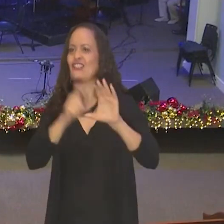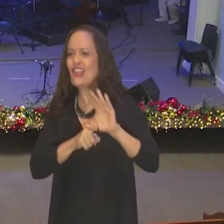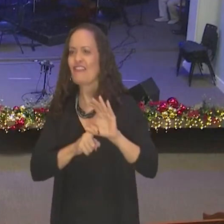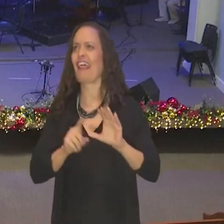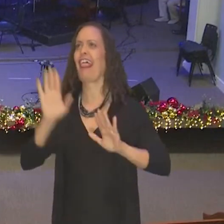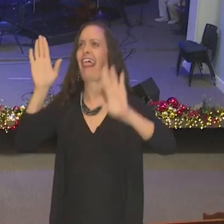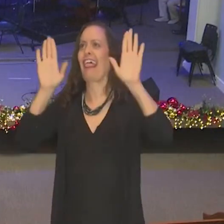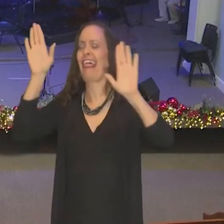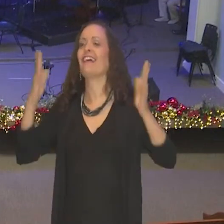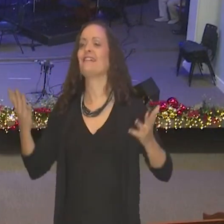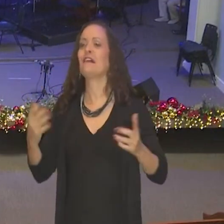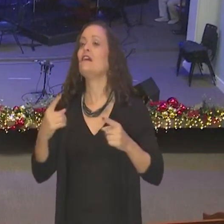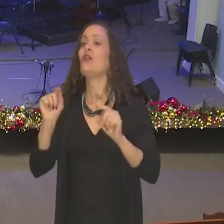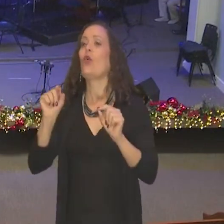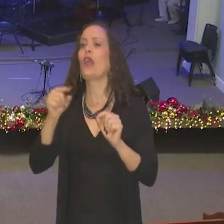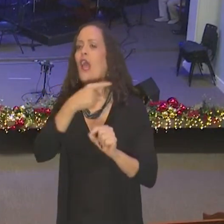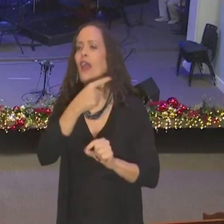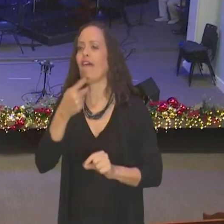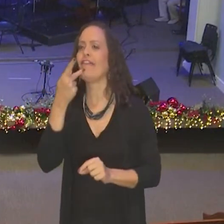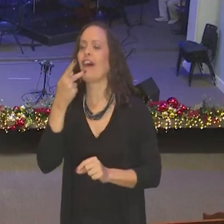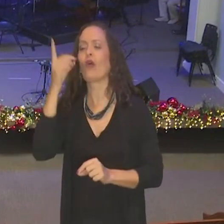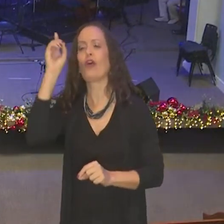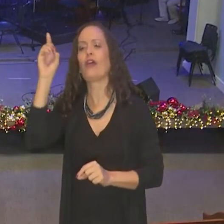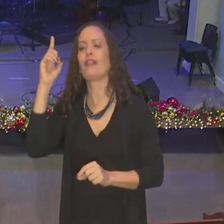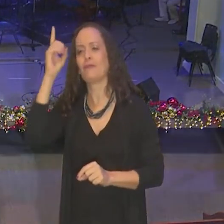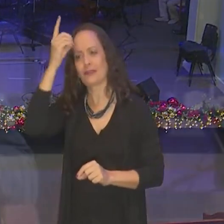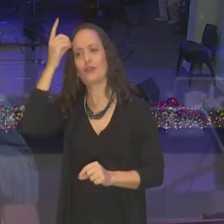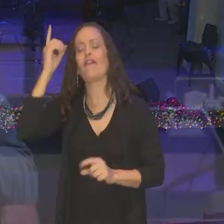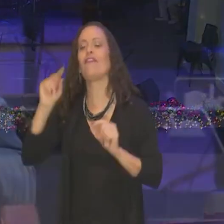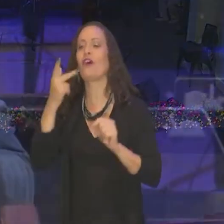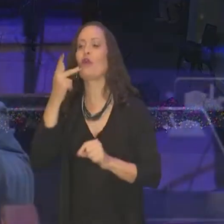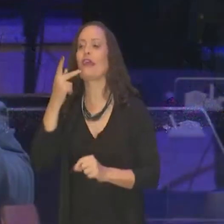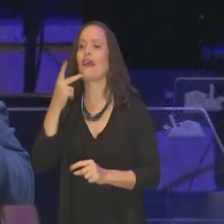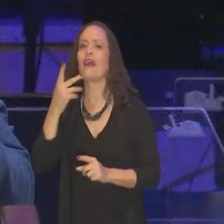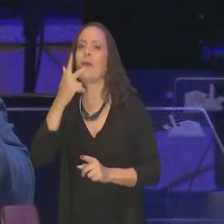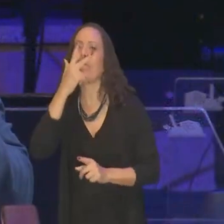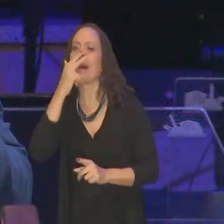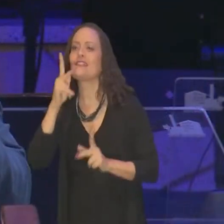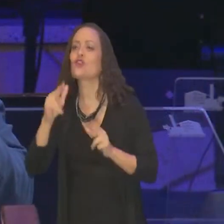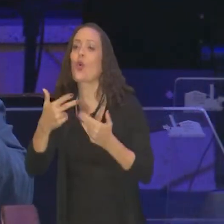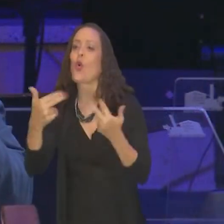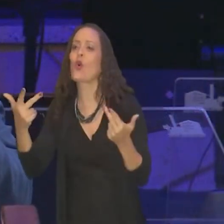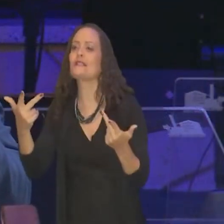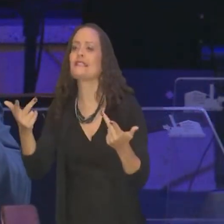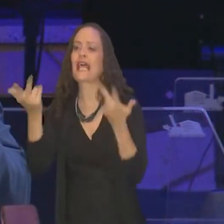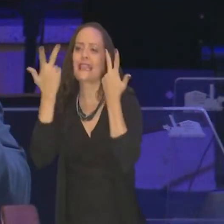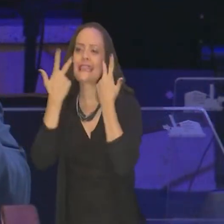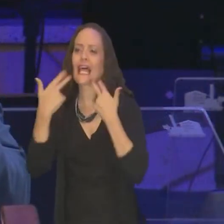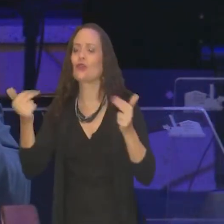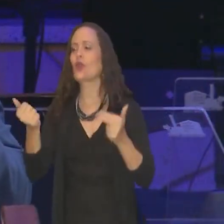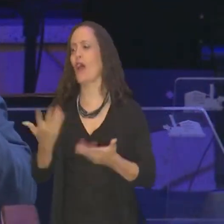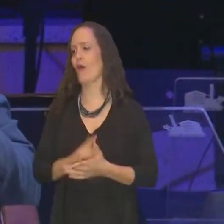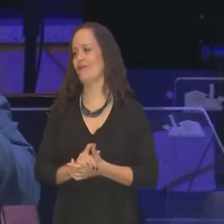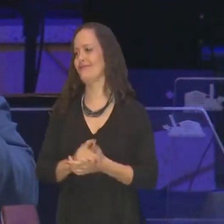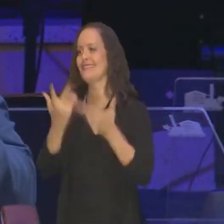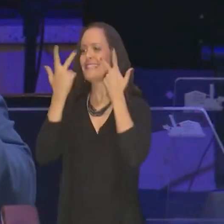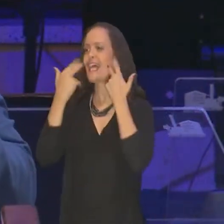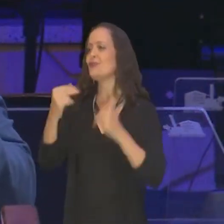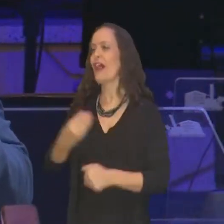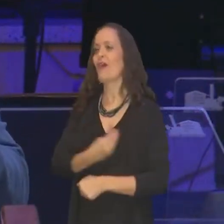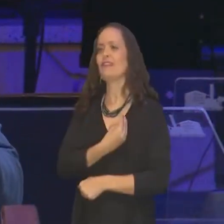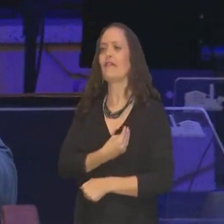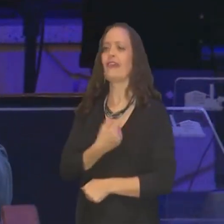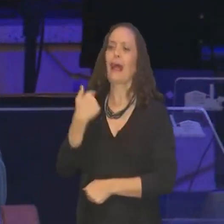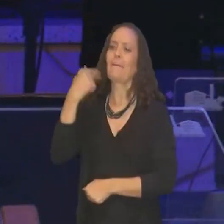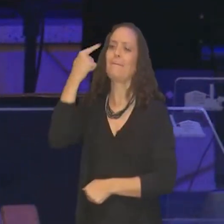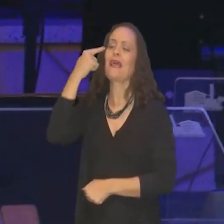Algumas profecias não são profecias. São obviedades. Coisas que estão